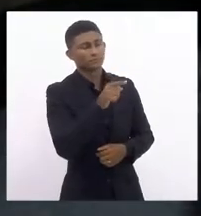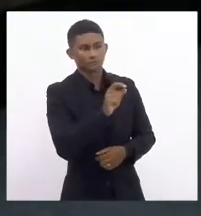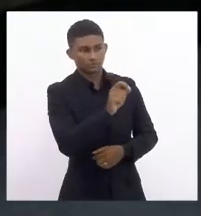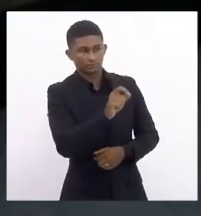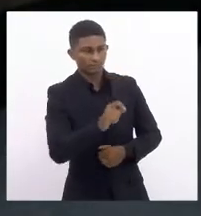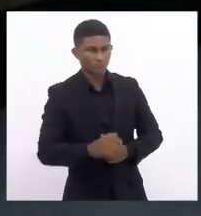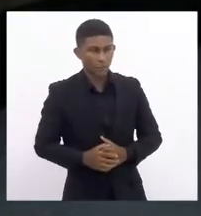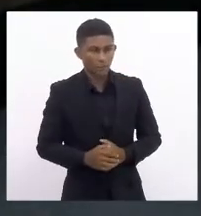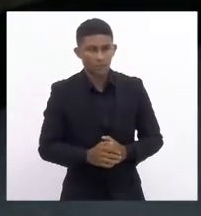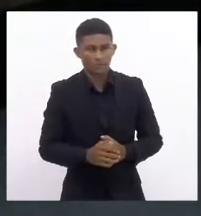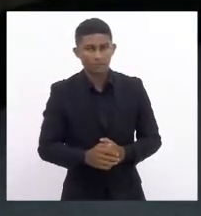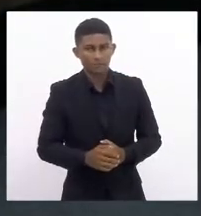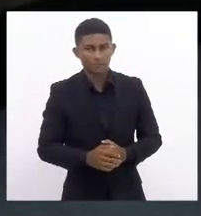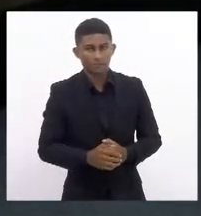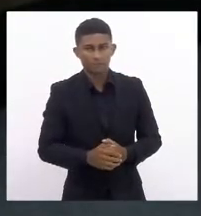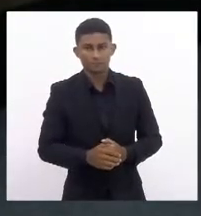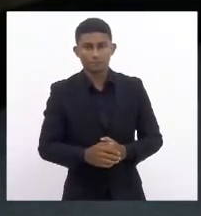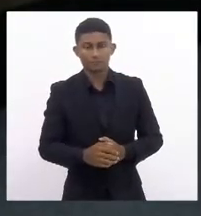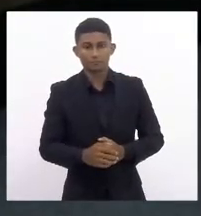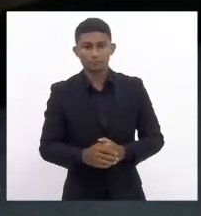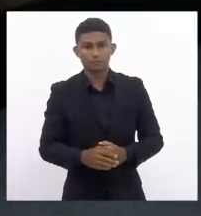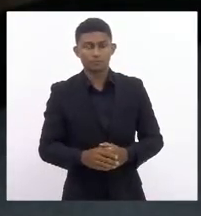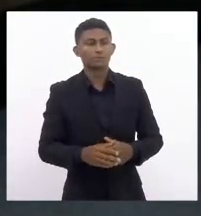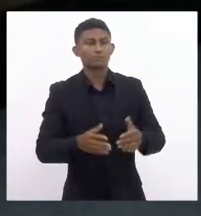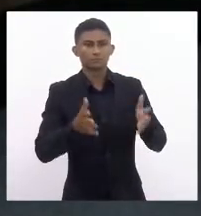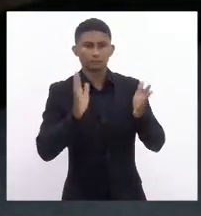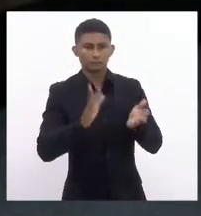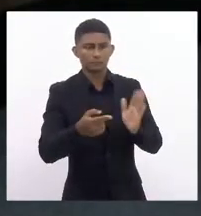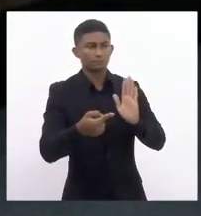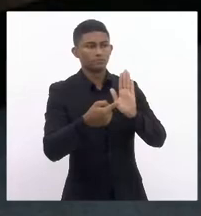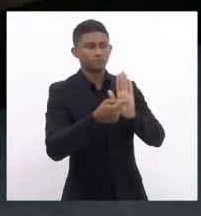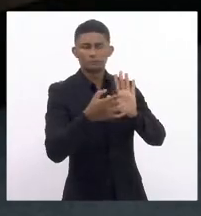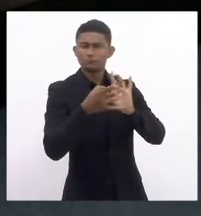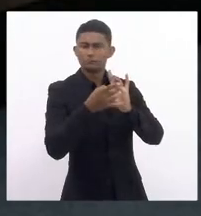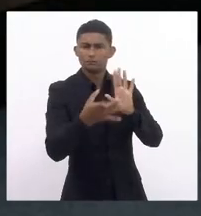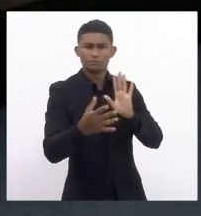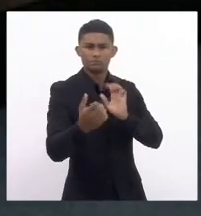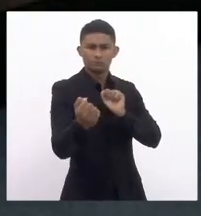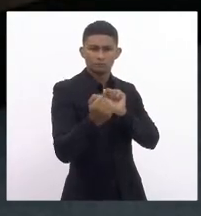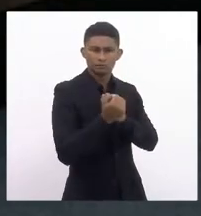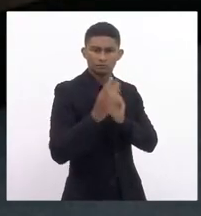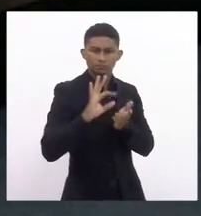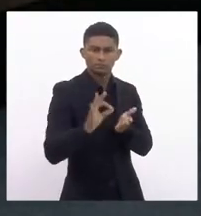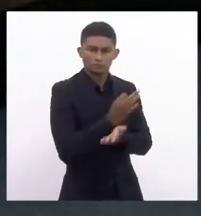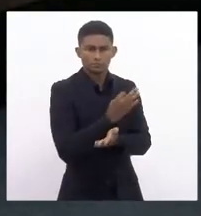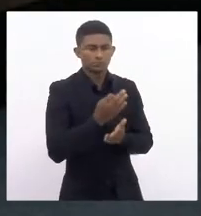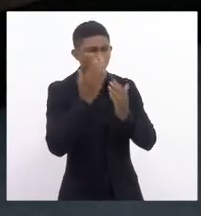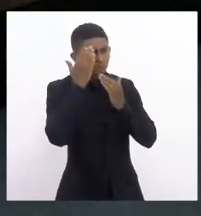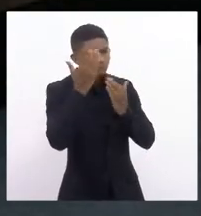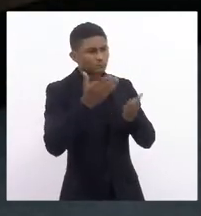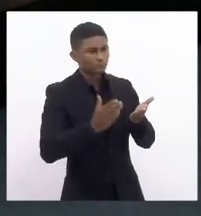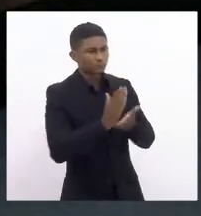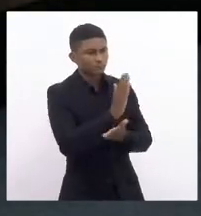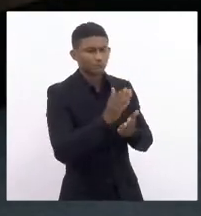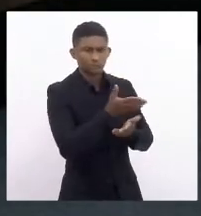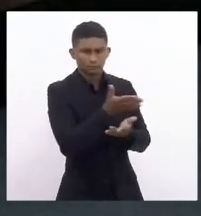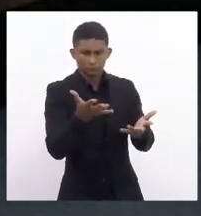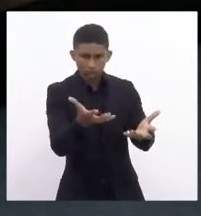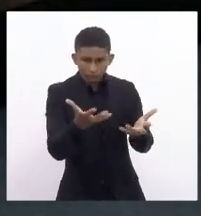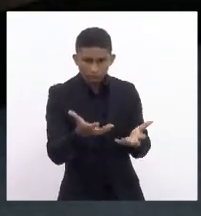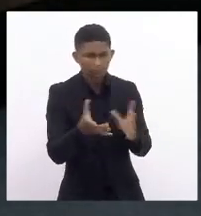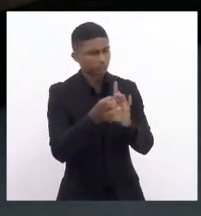que está aberta a coautoria e agradecendo ao plenário a aprovação. Está aberta a coautoria, quem